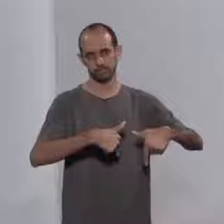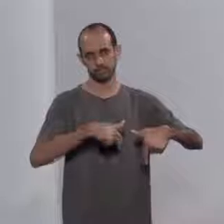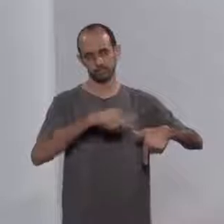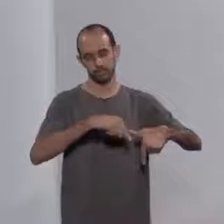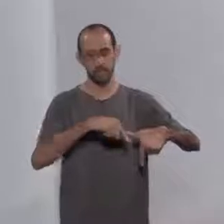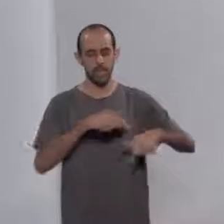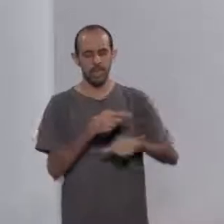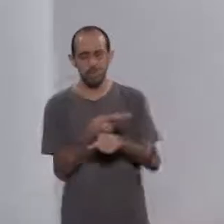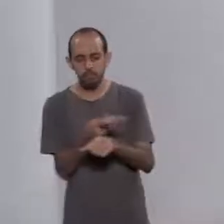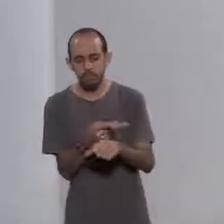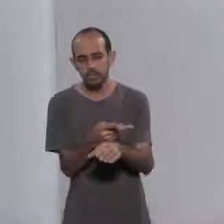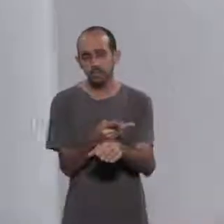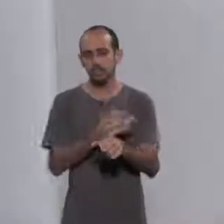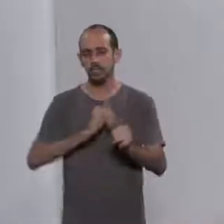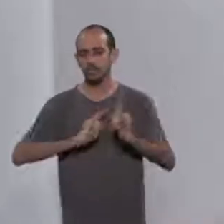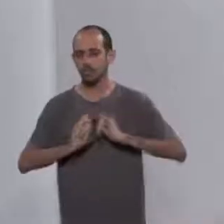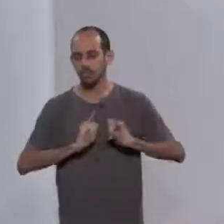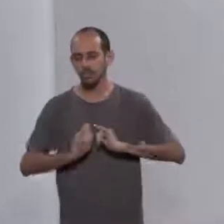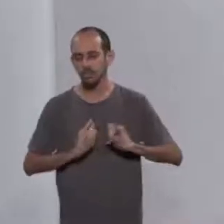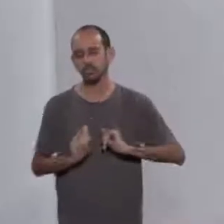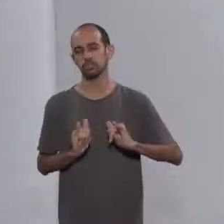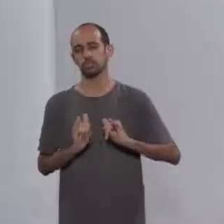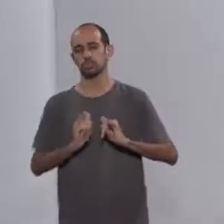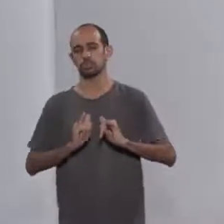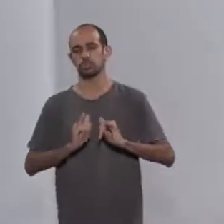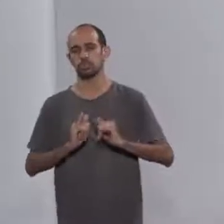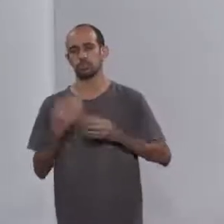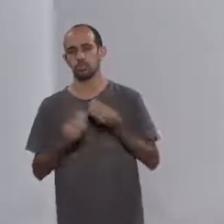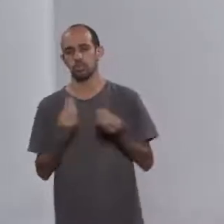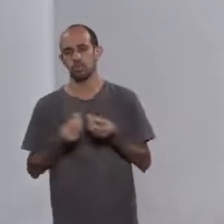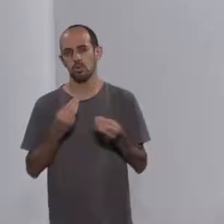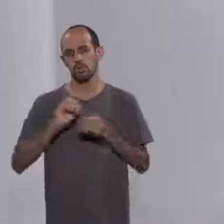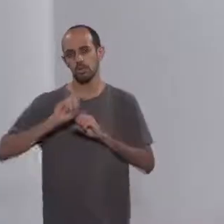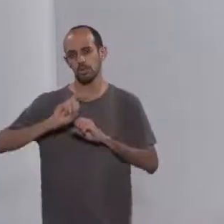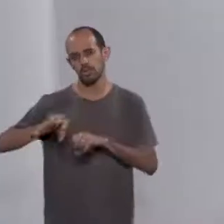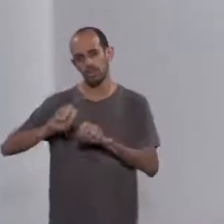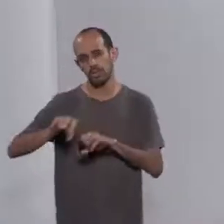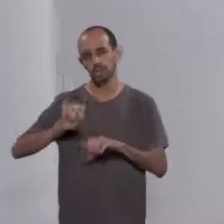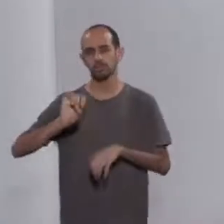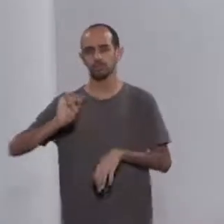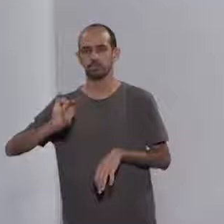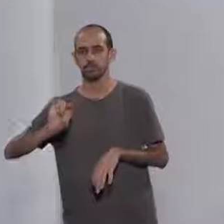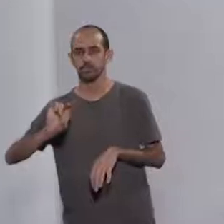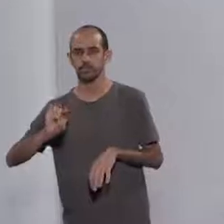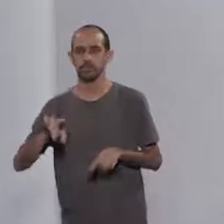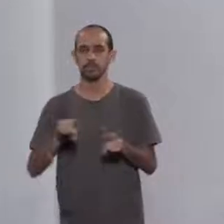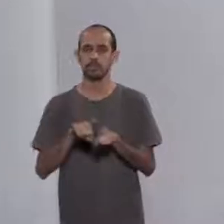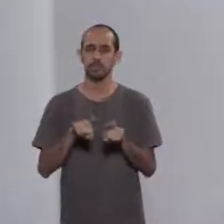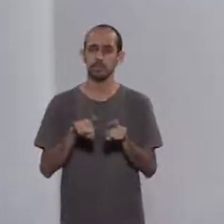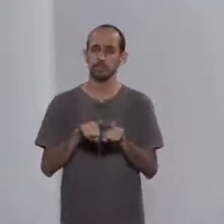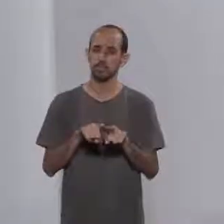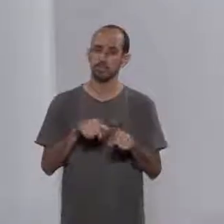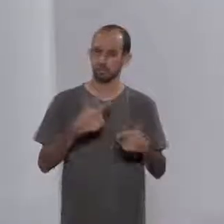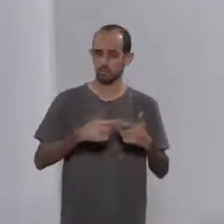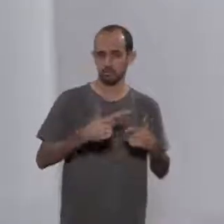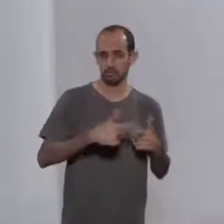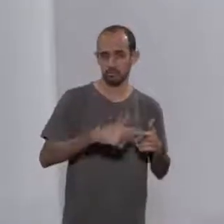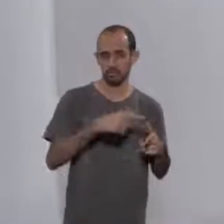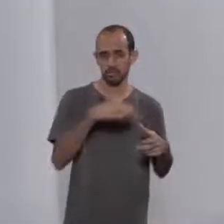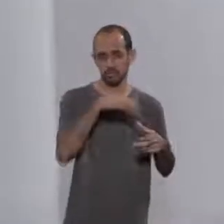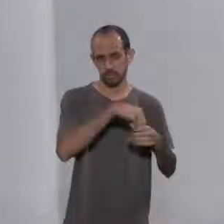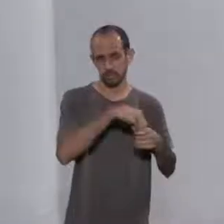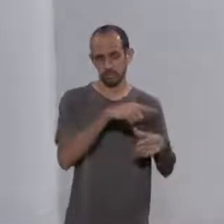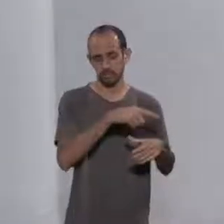buscar informações, formações sobre a questão da educação especial e as suas especificidades. E também